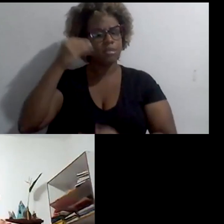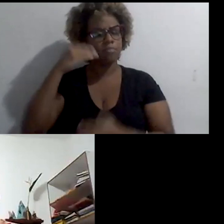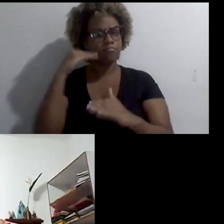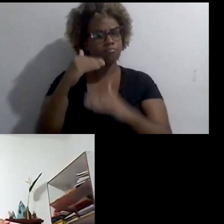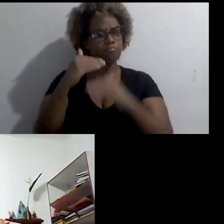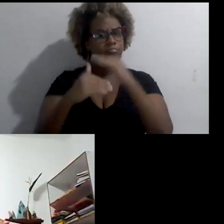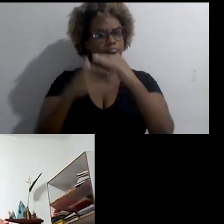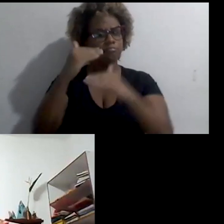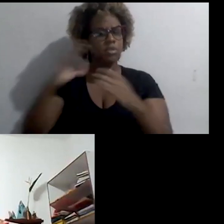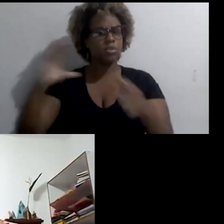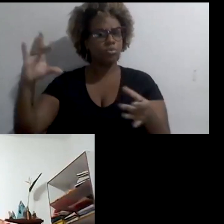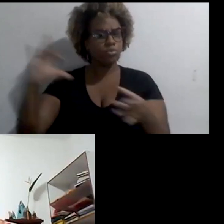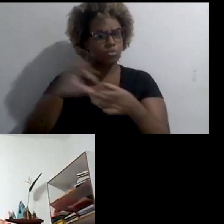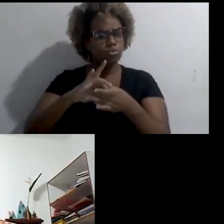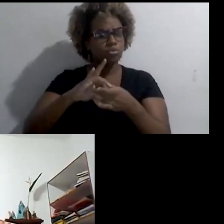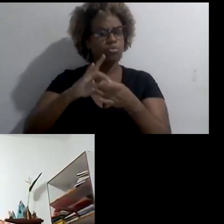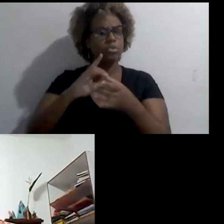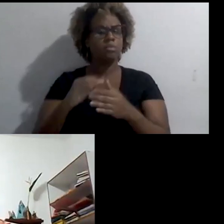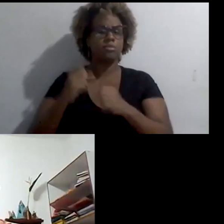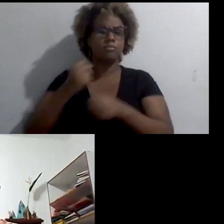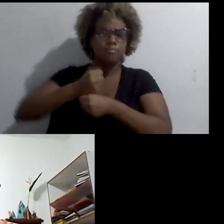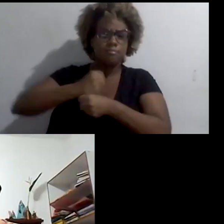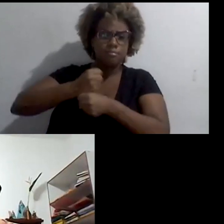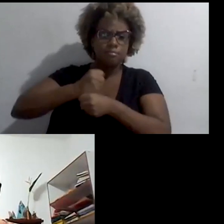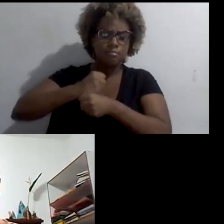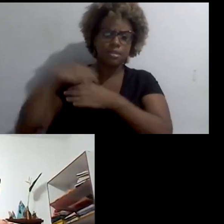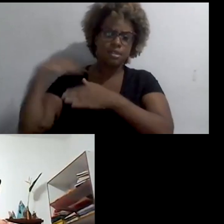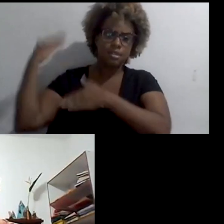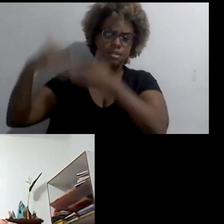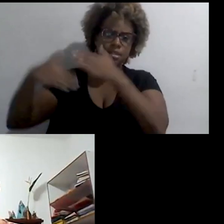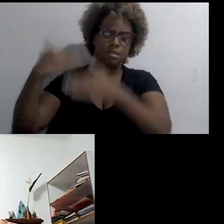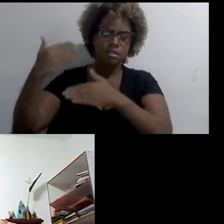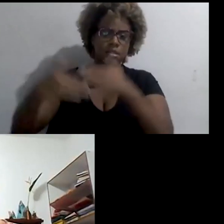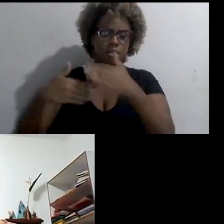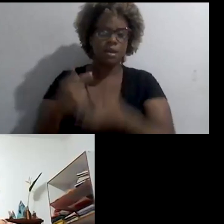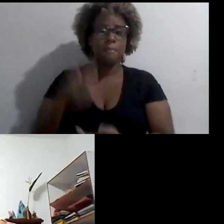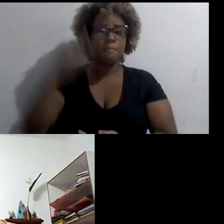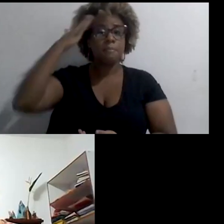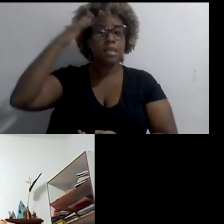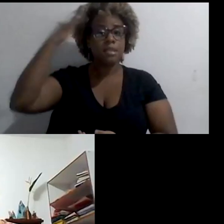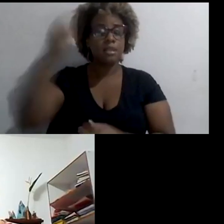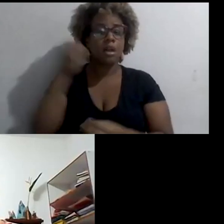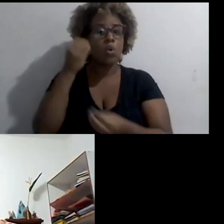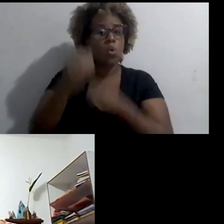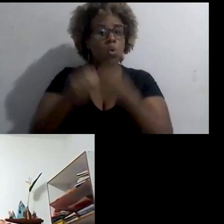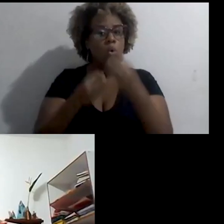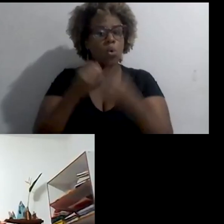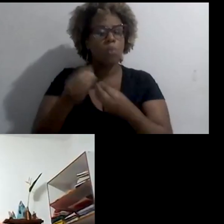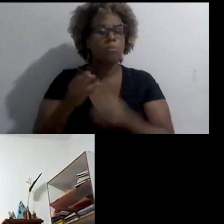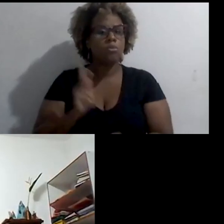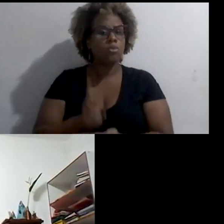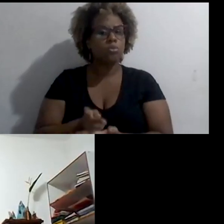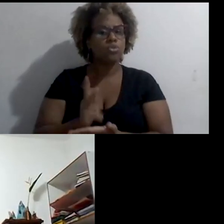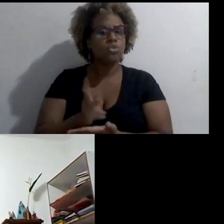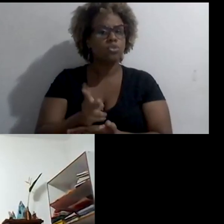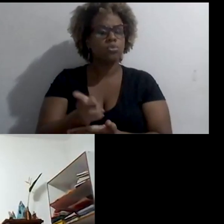desses anos, certo? Então, é pensar na nossa cadeia produtiva, como continuar a nossa cadeia produtiva